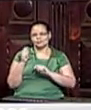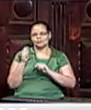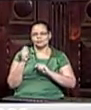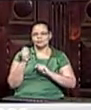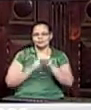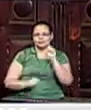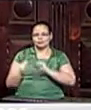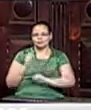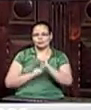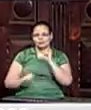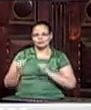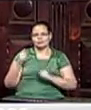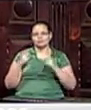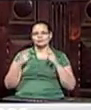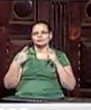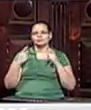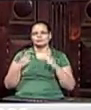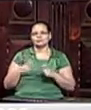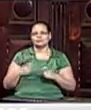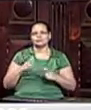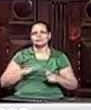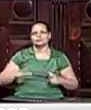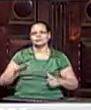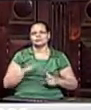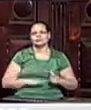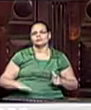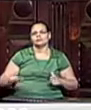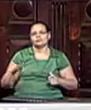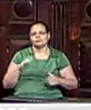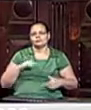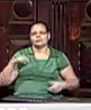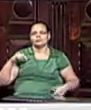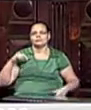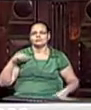regional, o Mercosul, relacionamento